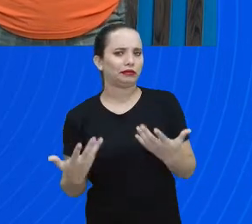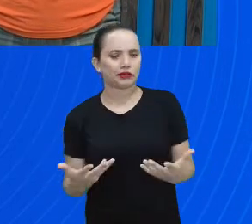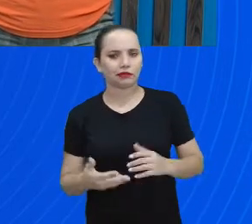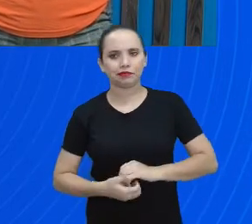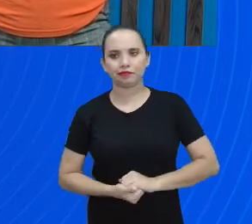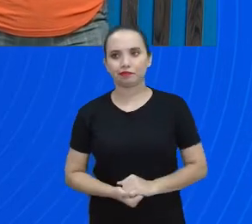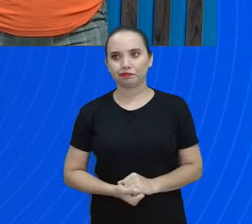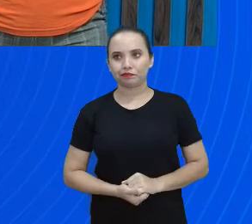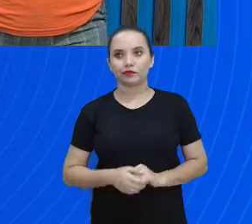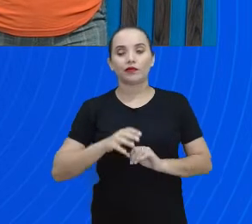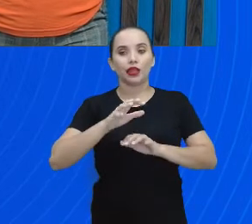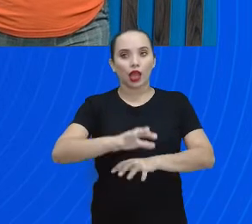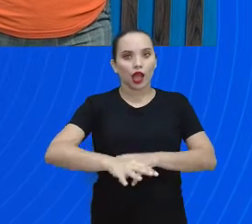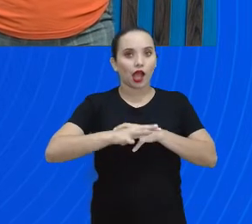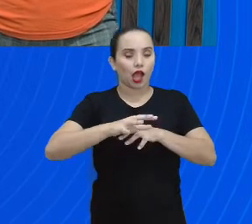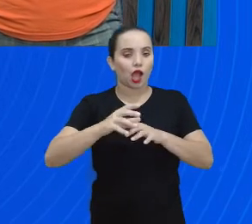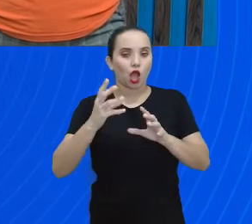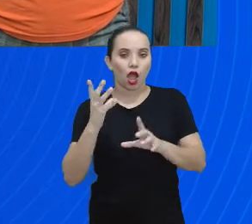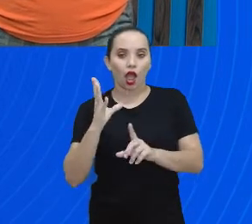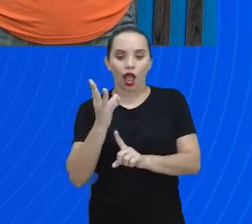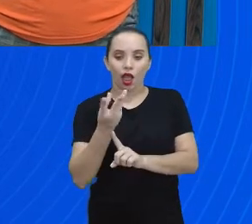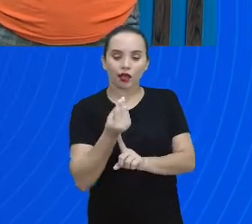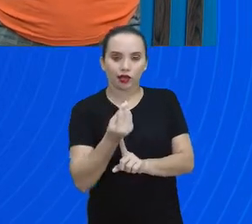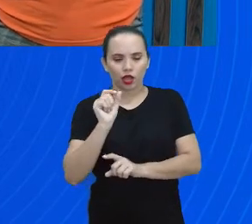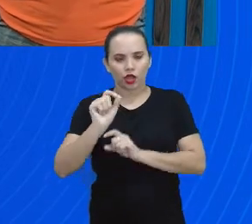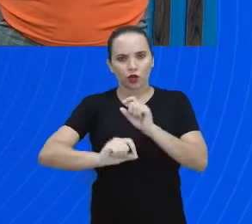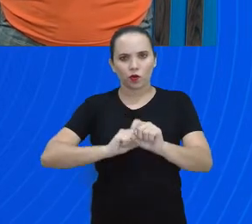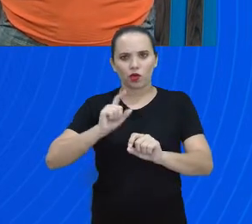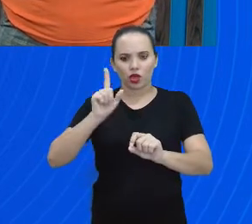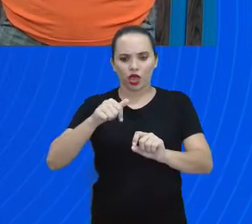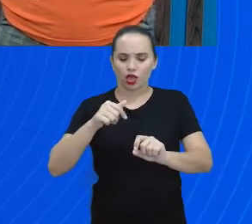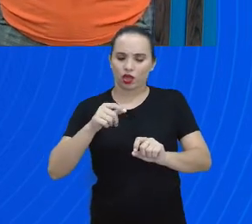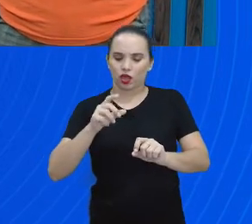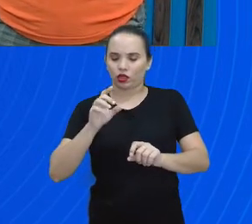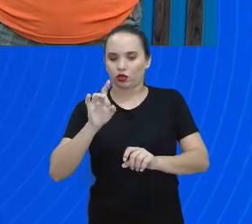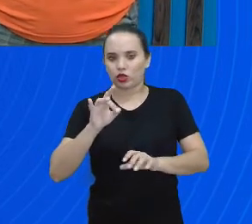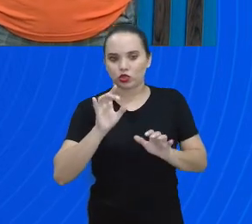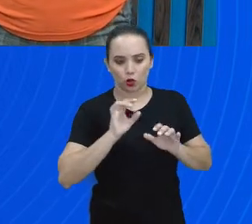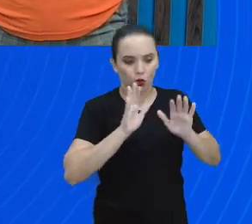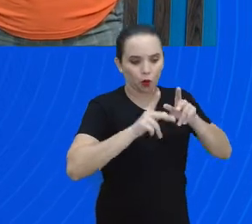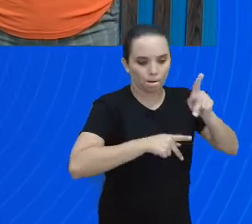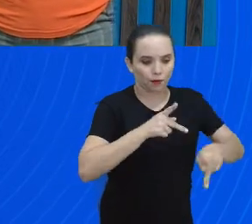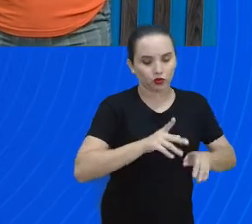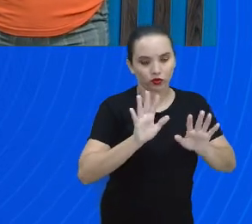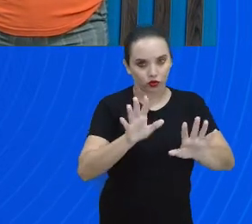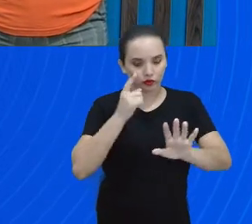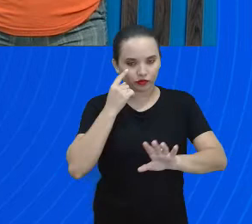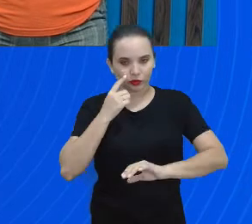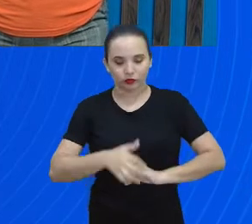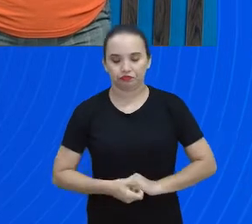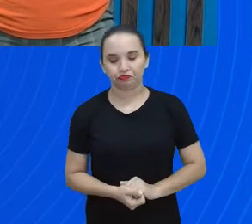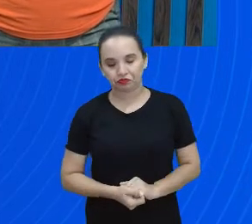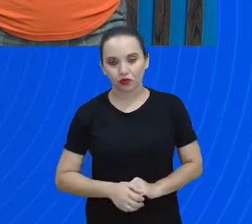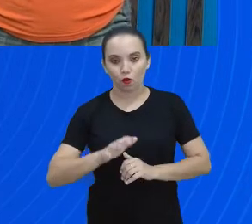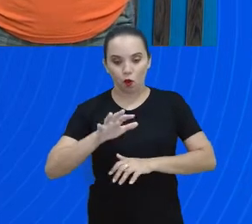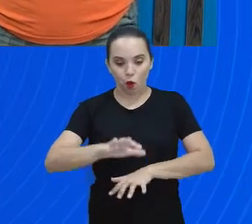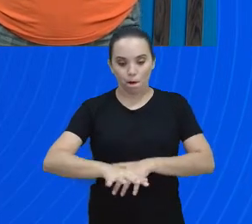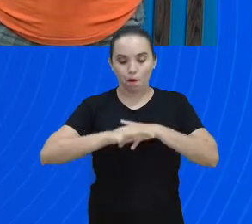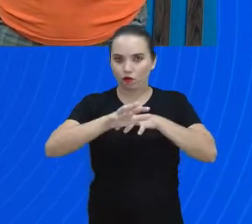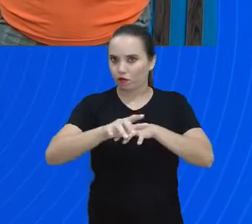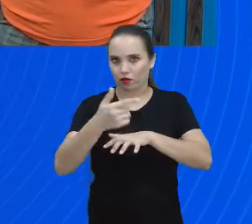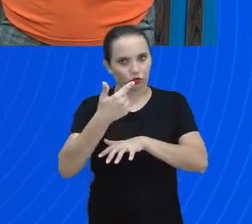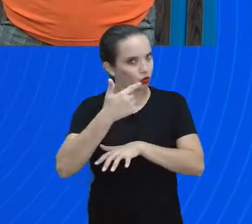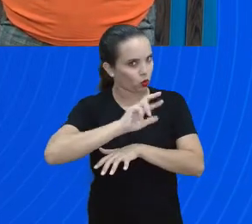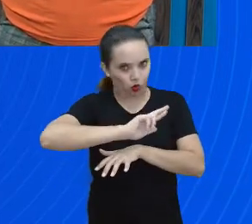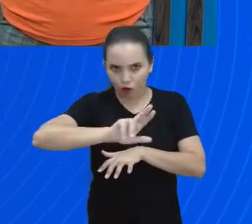armorial? Ela era uma arte que não era do povo. Veja, o movimento armorial não é um movimento